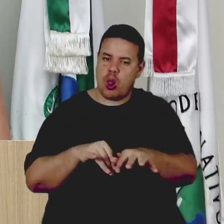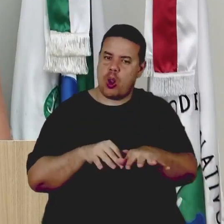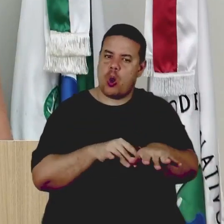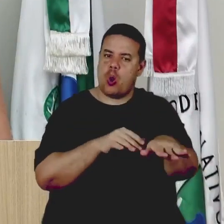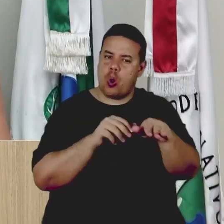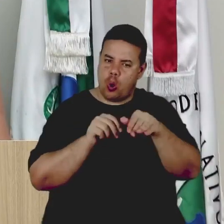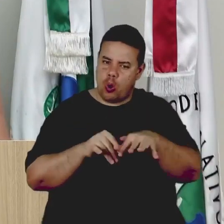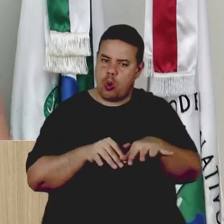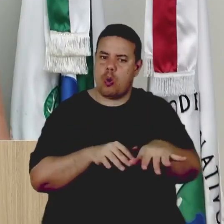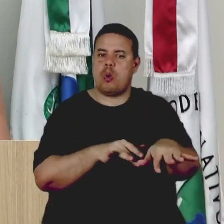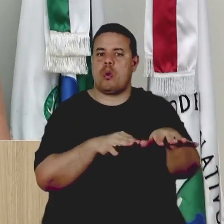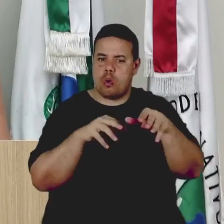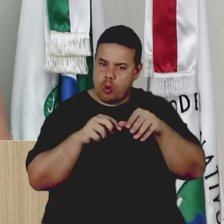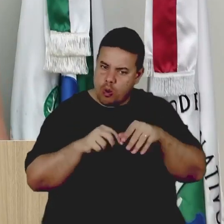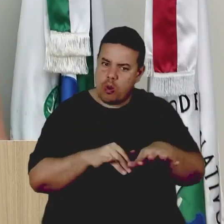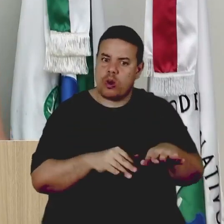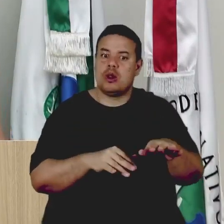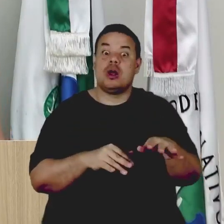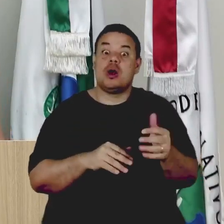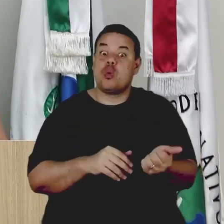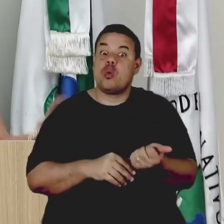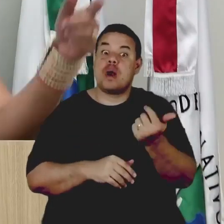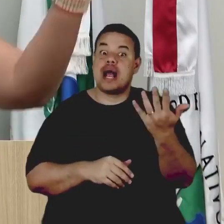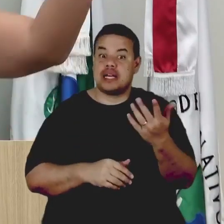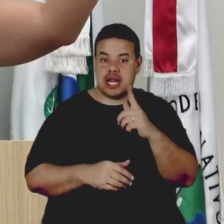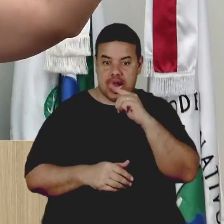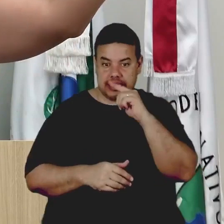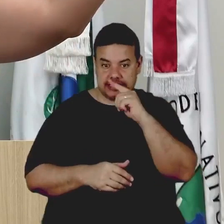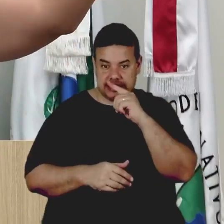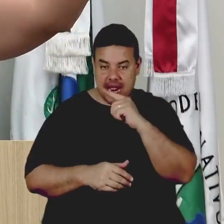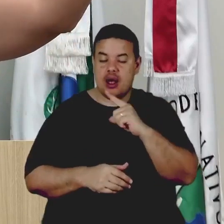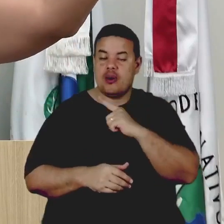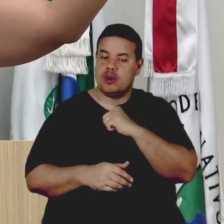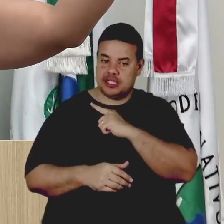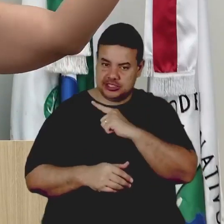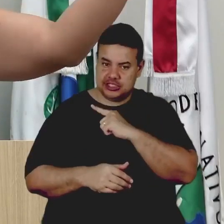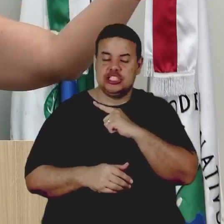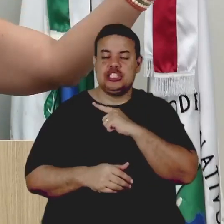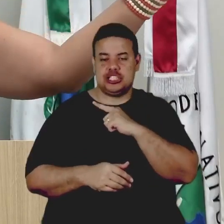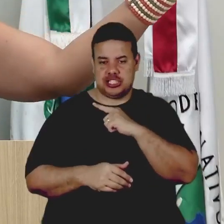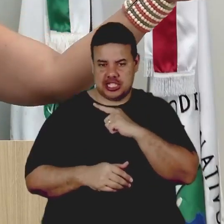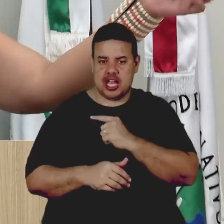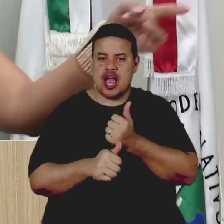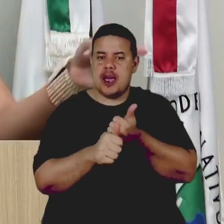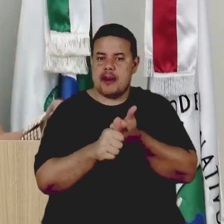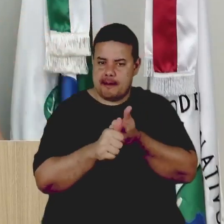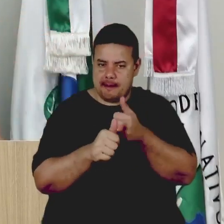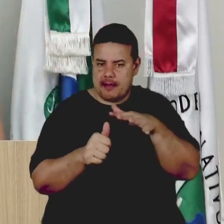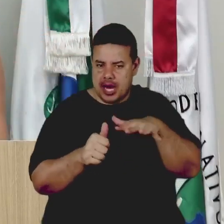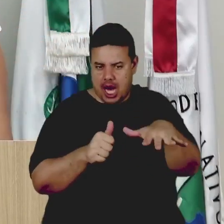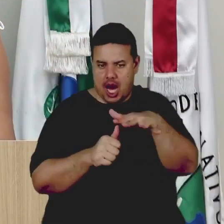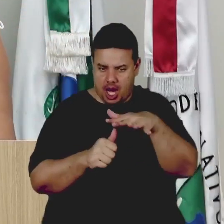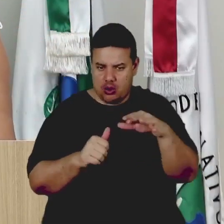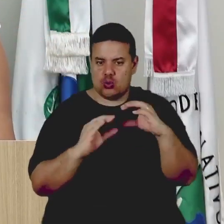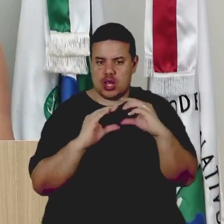de água que nós tínhamos nas proximidades da Câmara mesmo, já